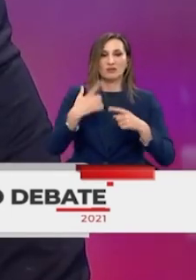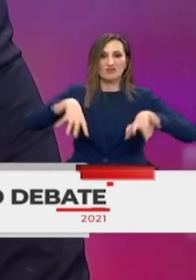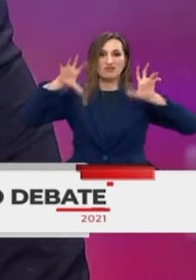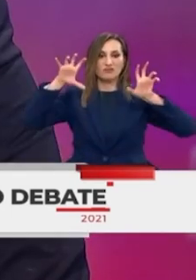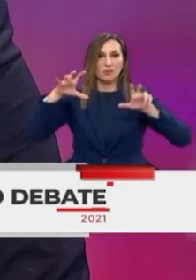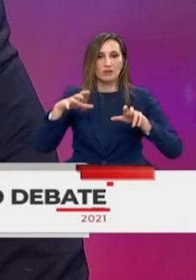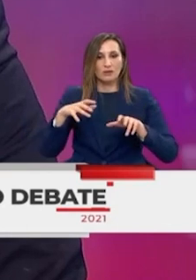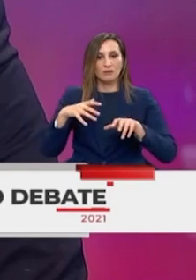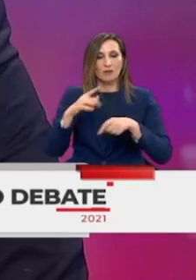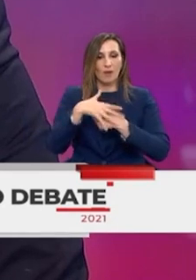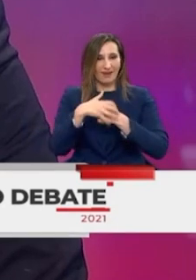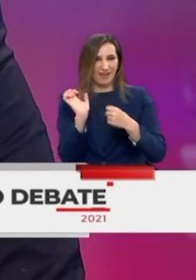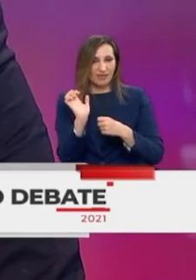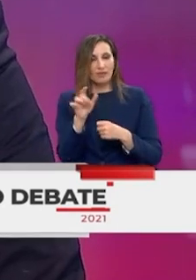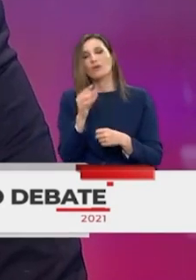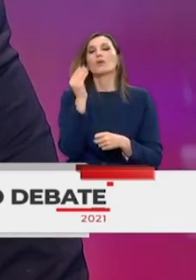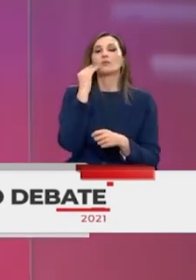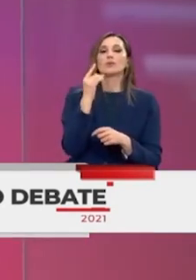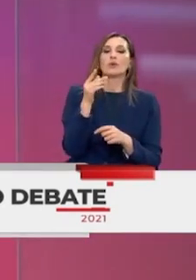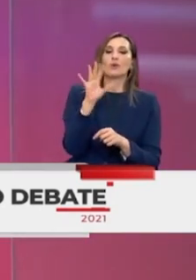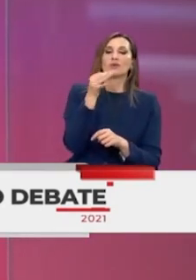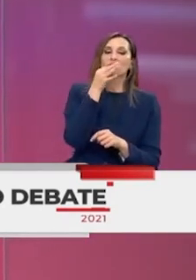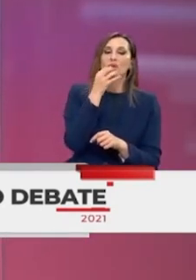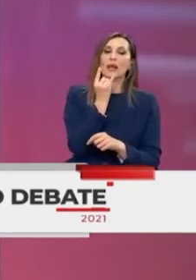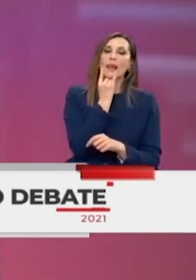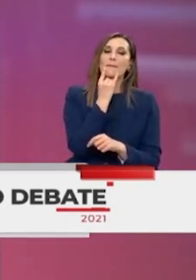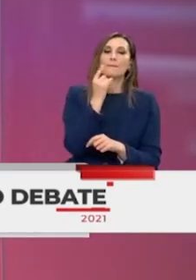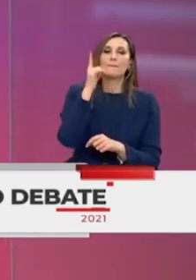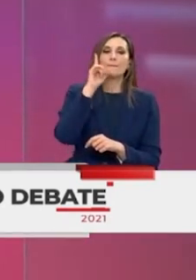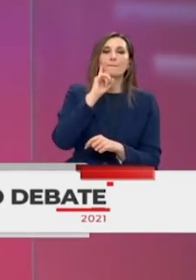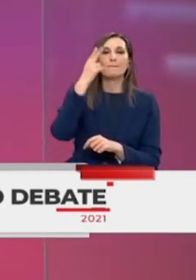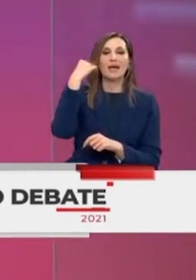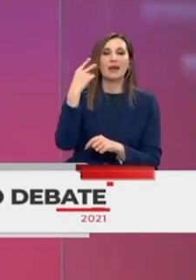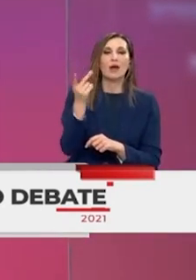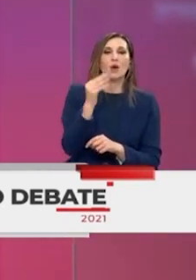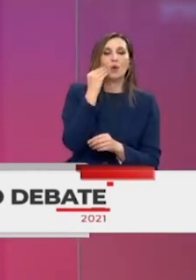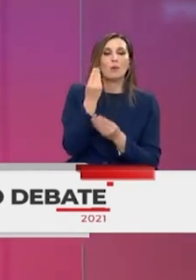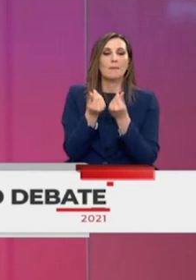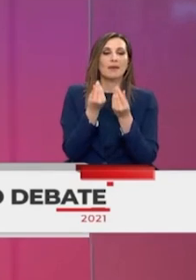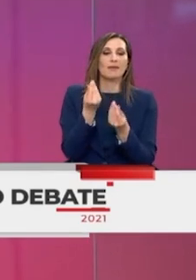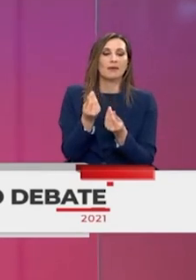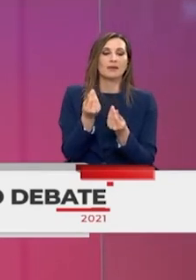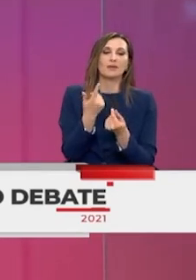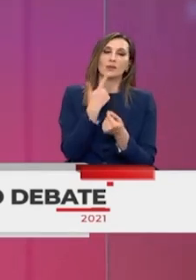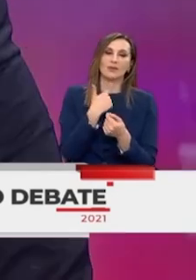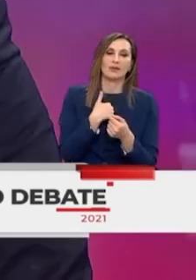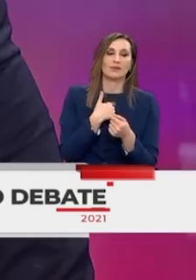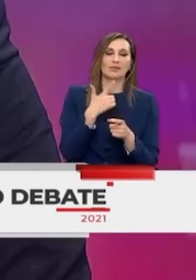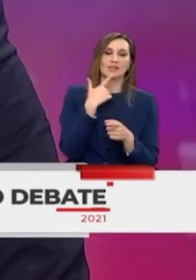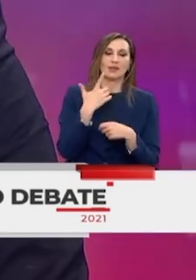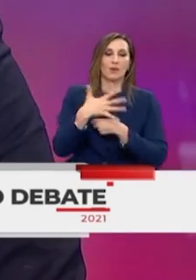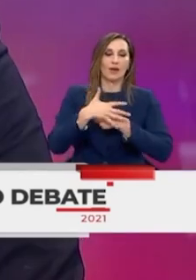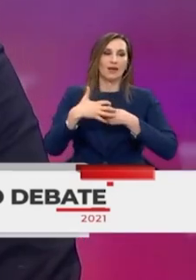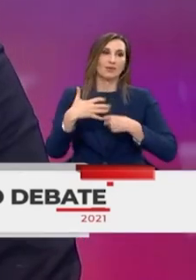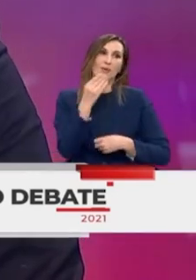E pergunto: como que registro é que ele utilizou na conversa com a senhora Marine Le Pen esta tarde? Antes de mais, dizer que fico contente da Ana Gomes dizer que eu sou um